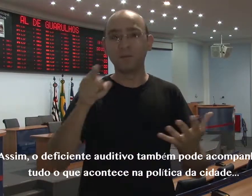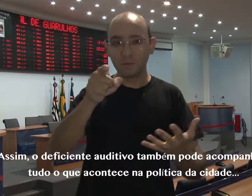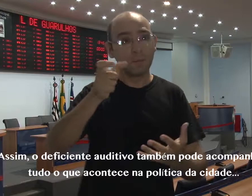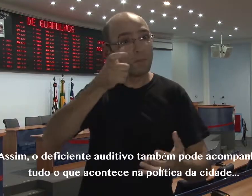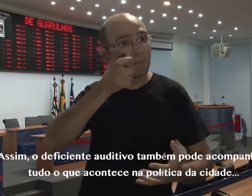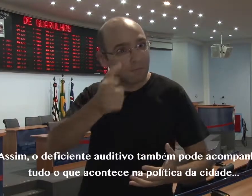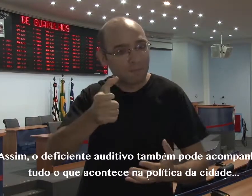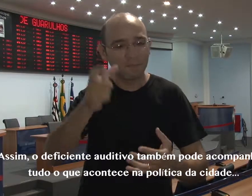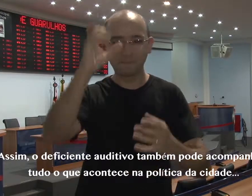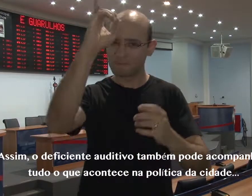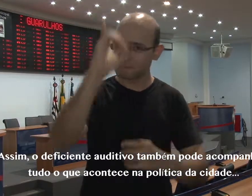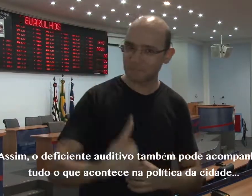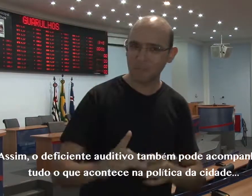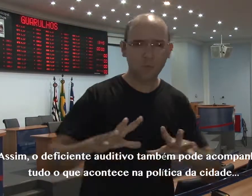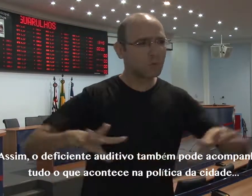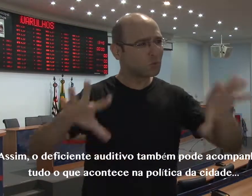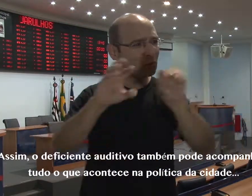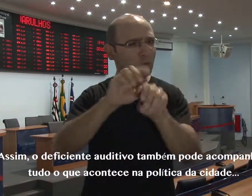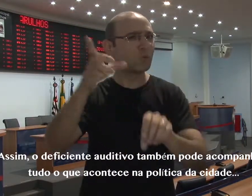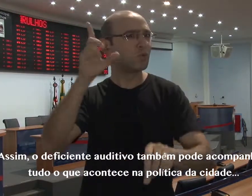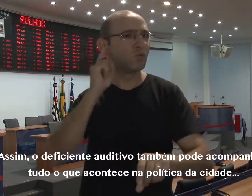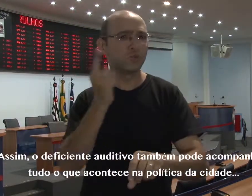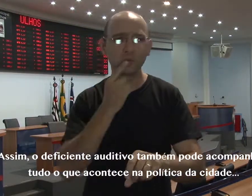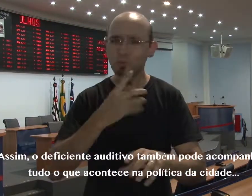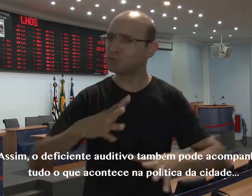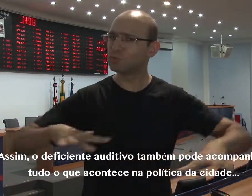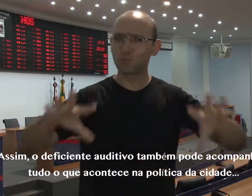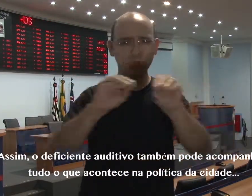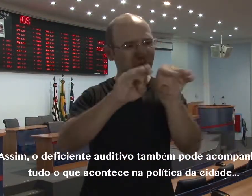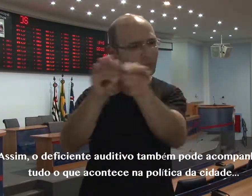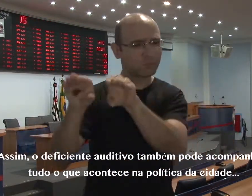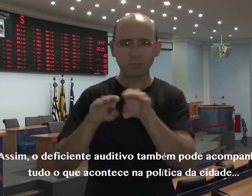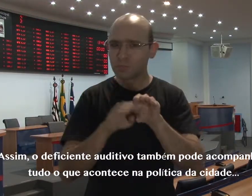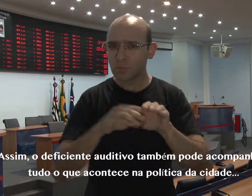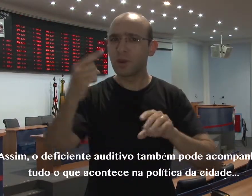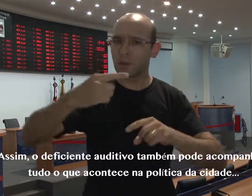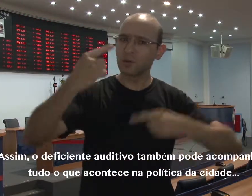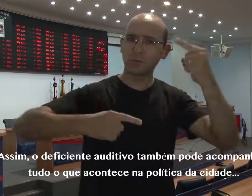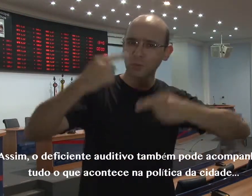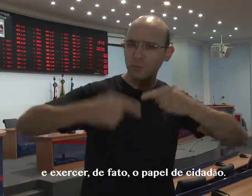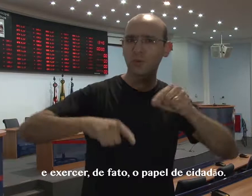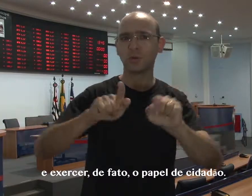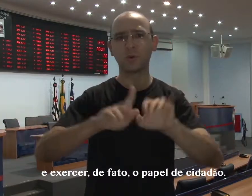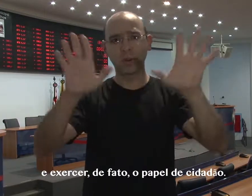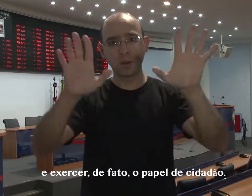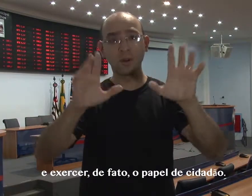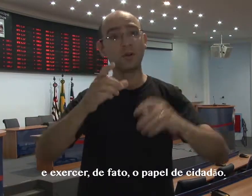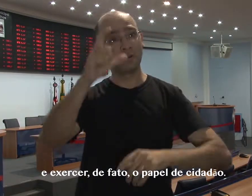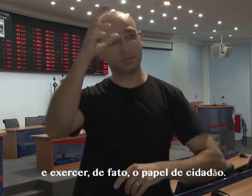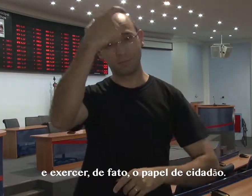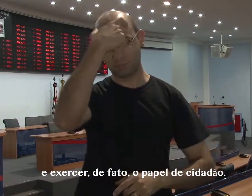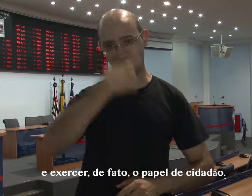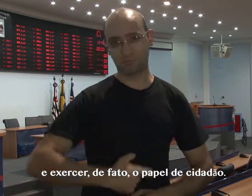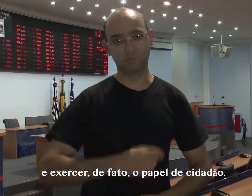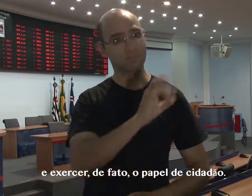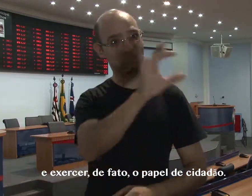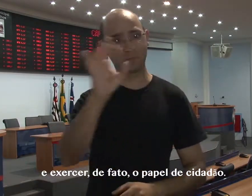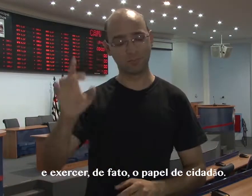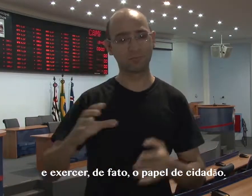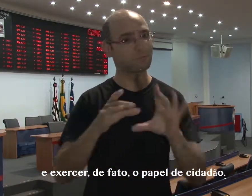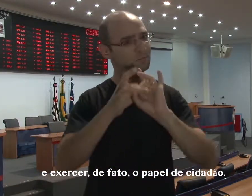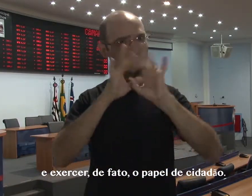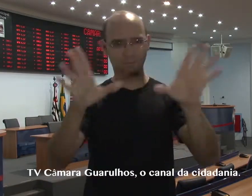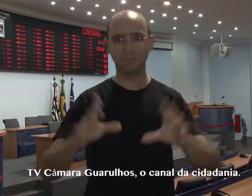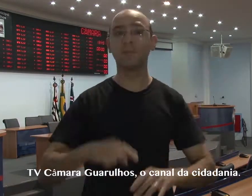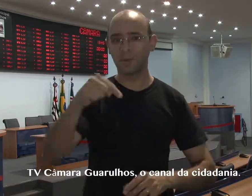Assim, o deficiente auditivo também pode acompanhar tudo o que acontece na política da cidade e exercer, de fato, o papel